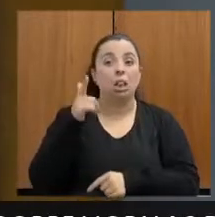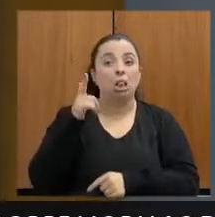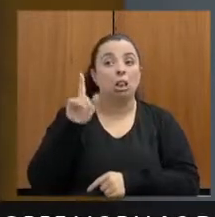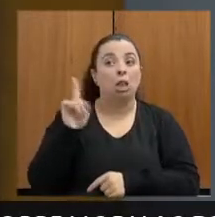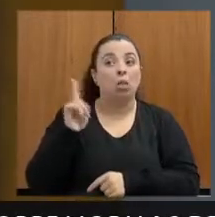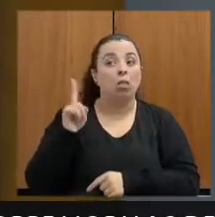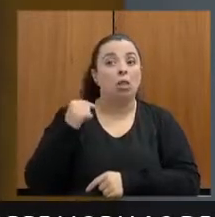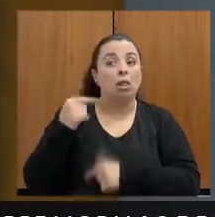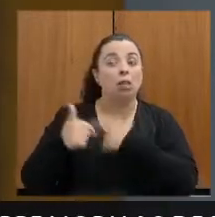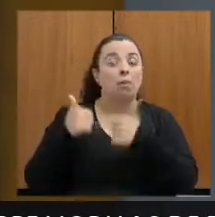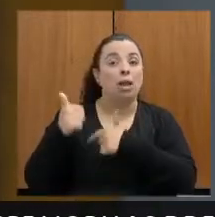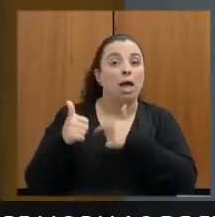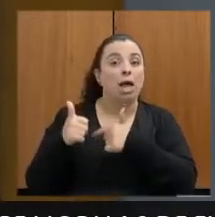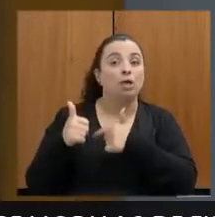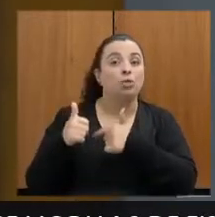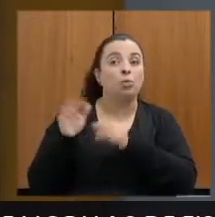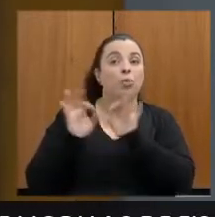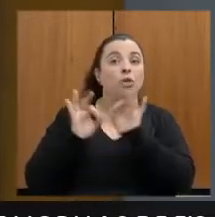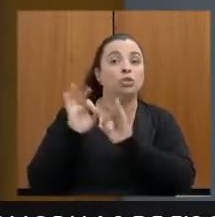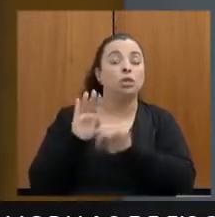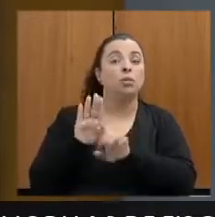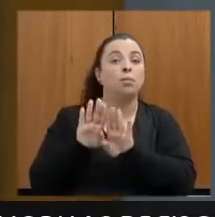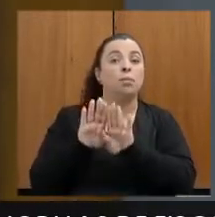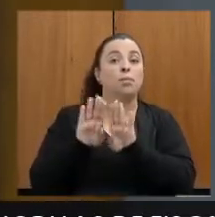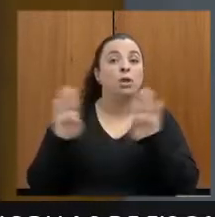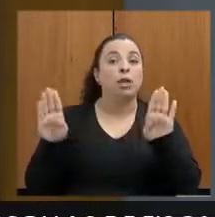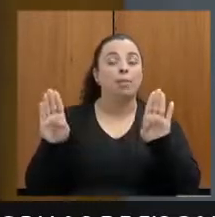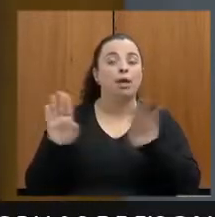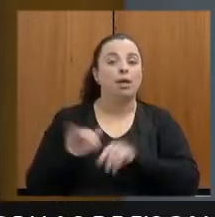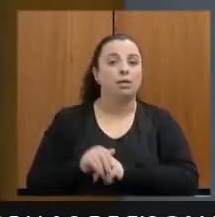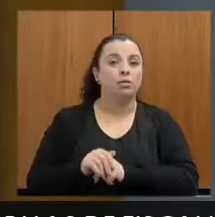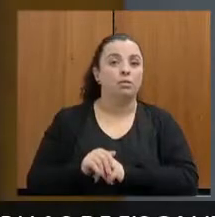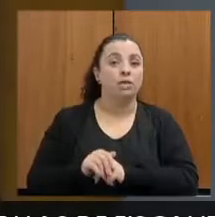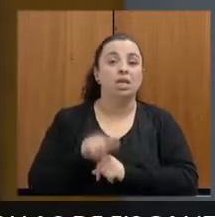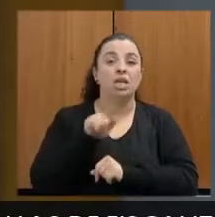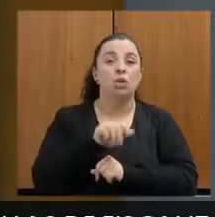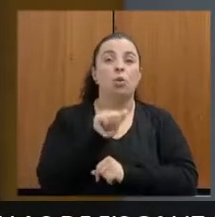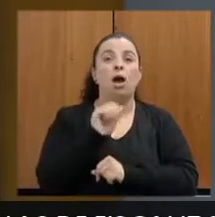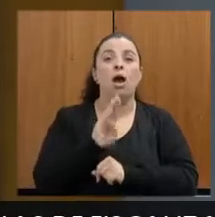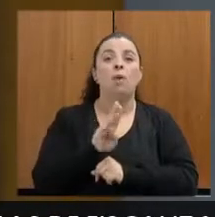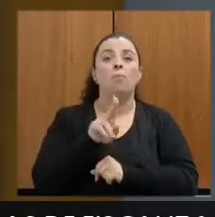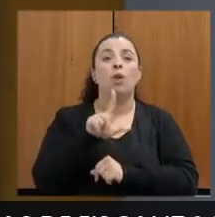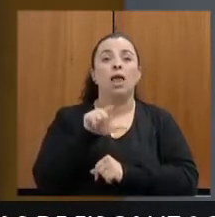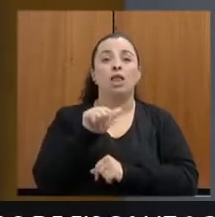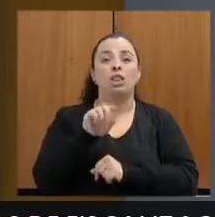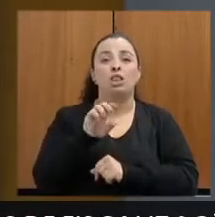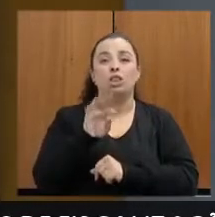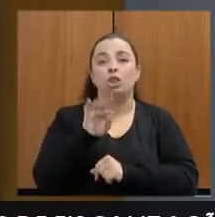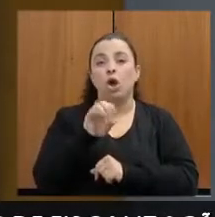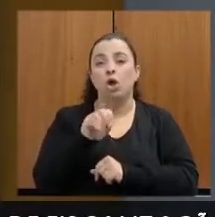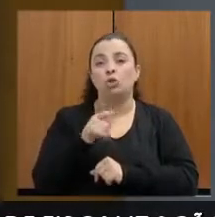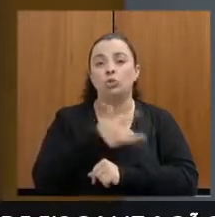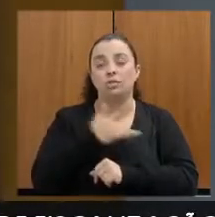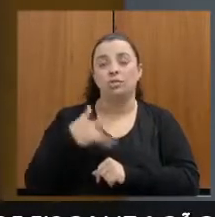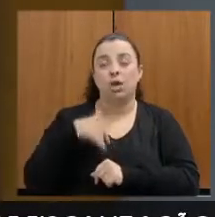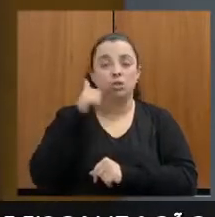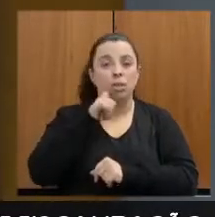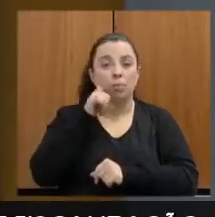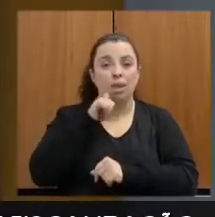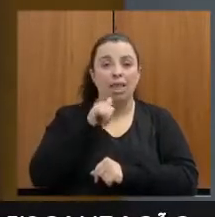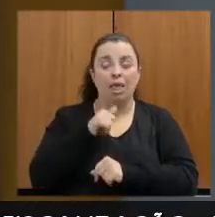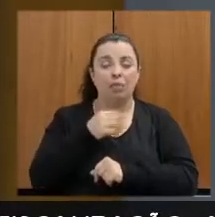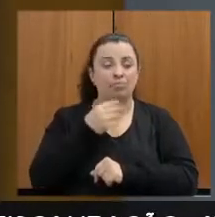aberta e tem atendido de forma precária no ambulatório de saúde da mulher que atende não só